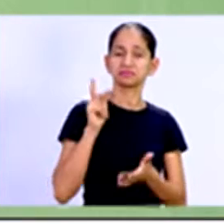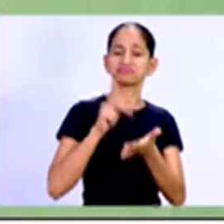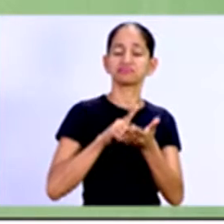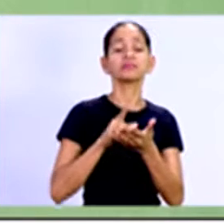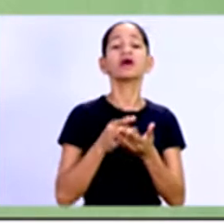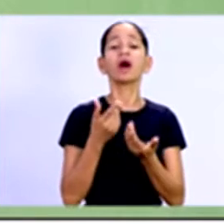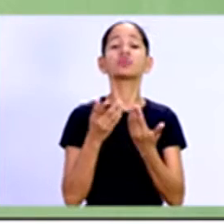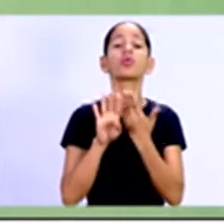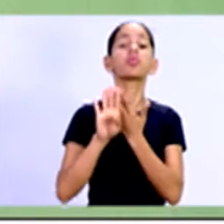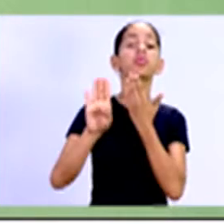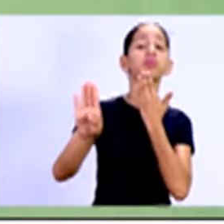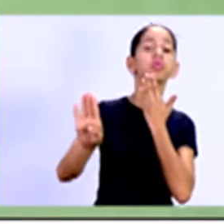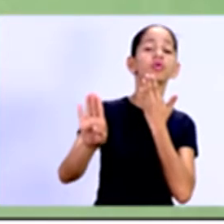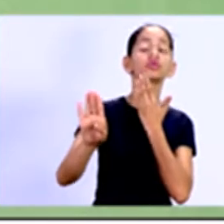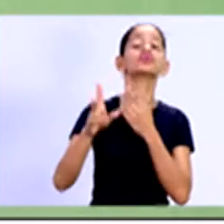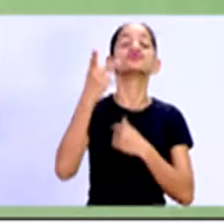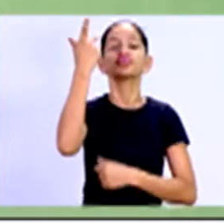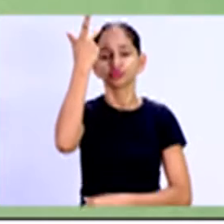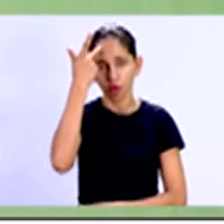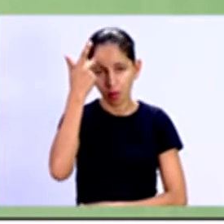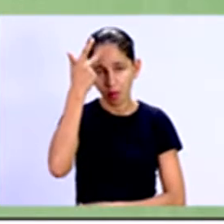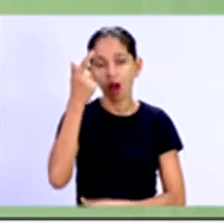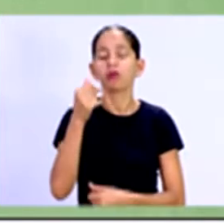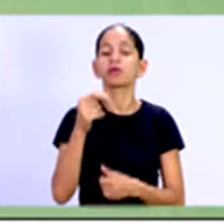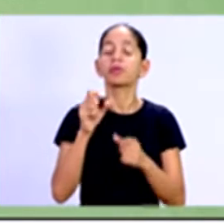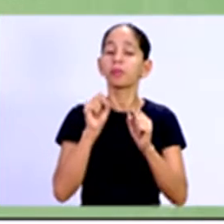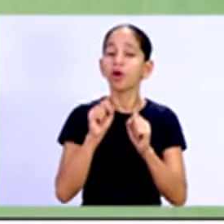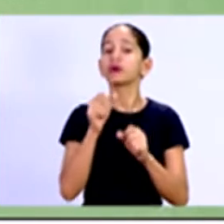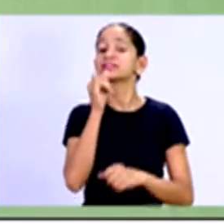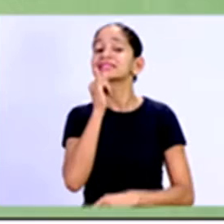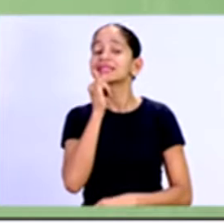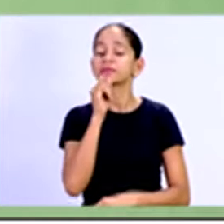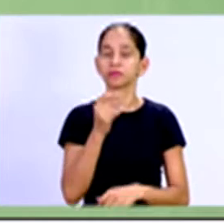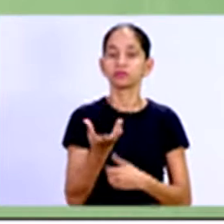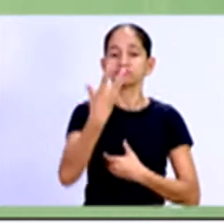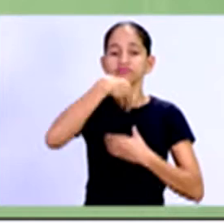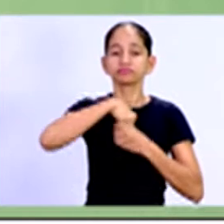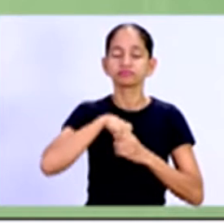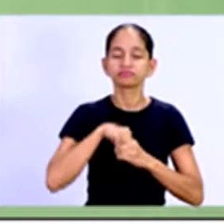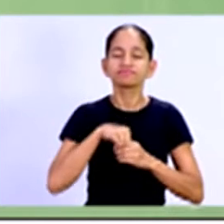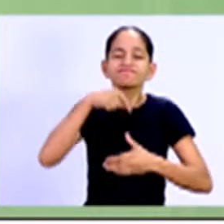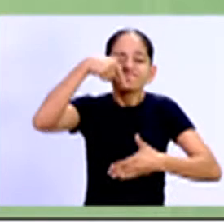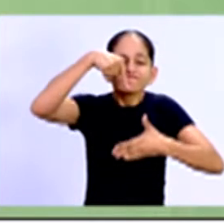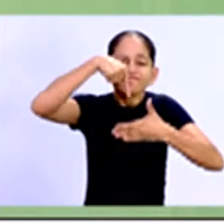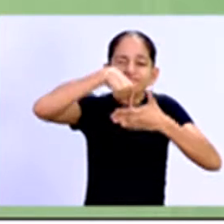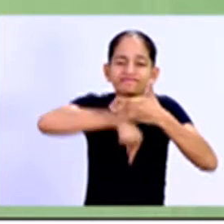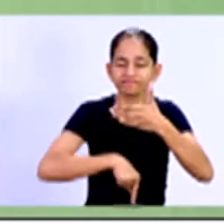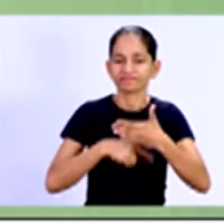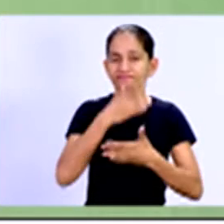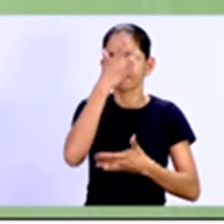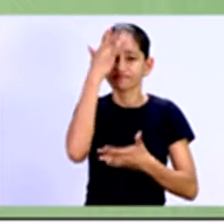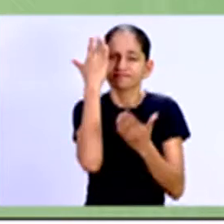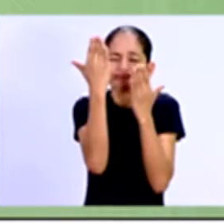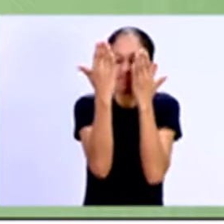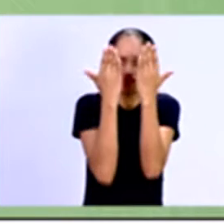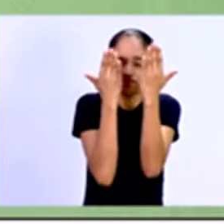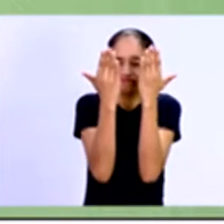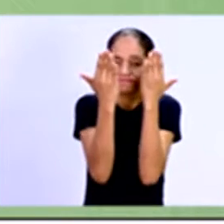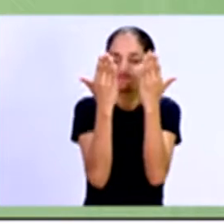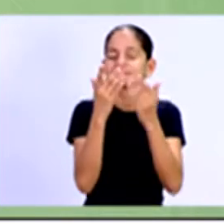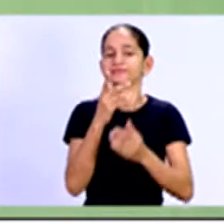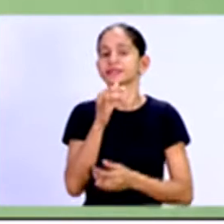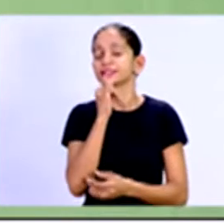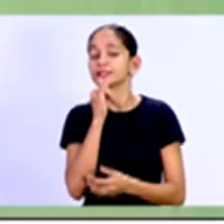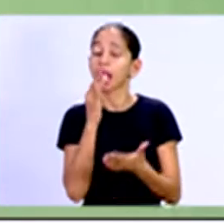que predominam? O que a gente chama de expectativas interpessoais. Geralmente é aquela pessoa